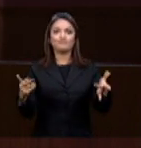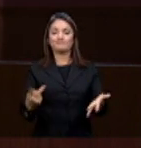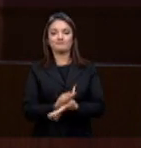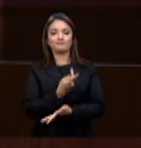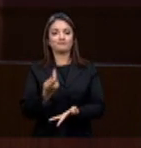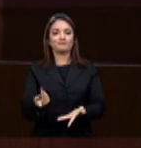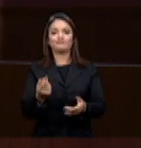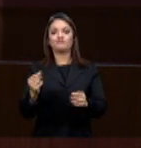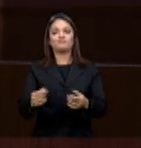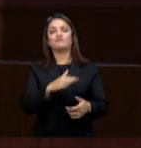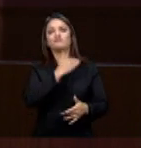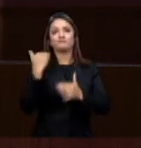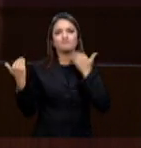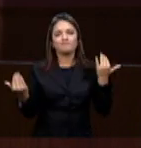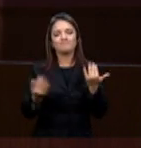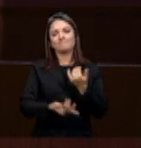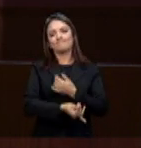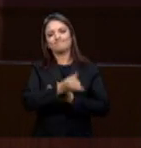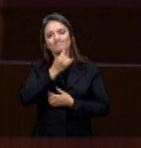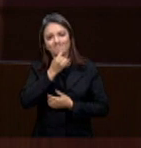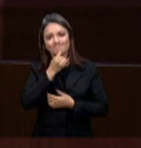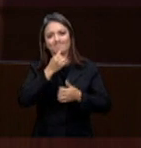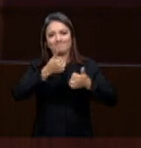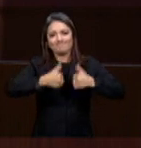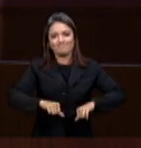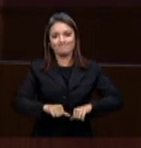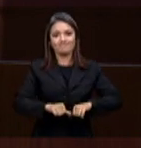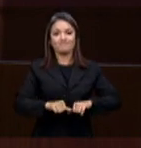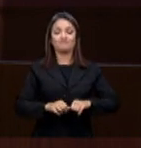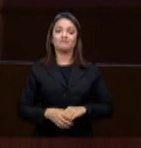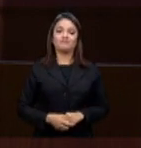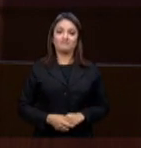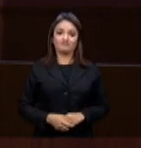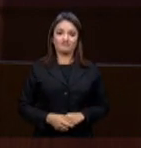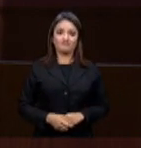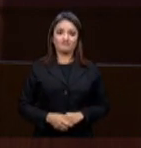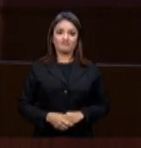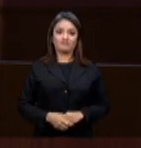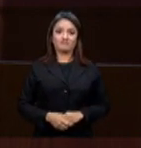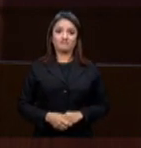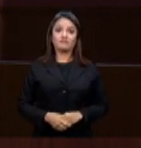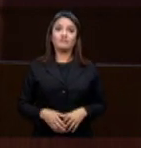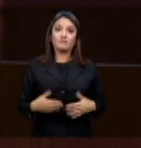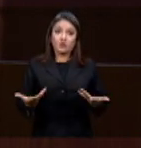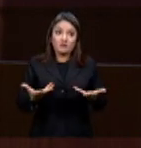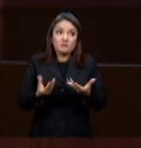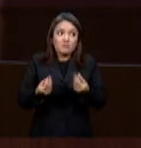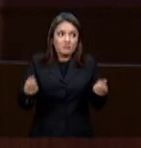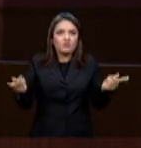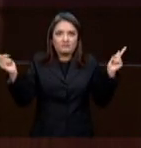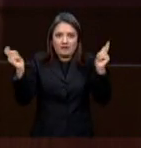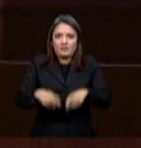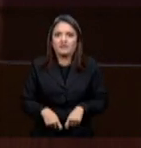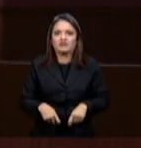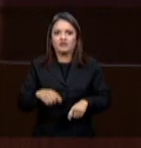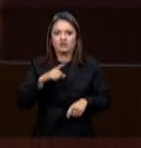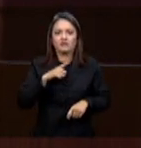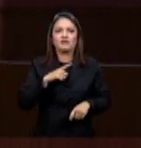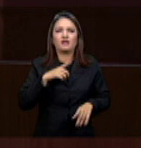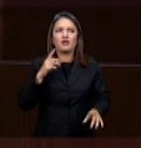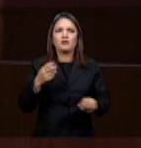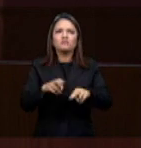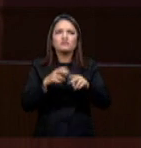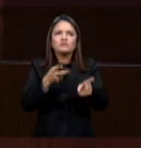luto do precariedade a muita potência nesses territórios que uma capacidade de